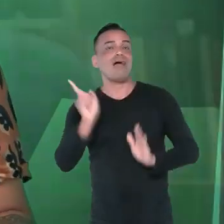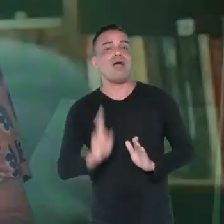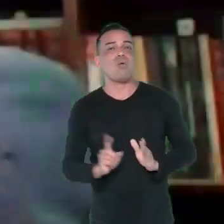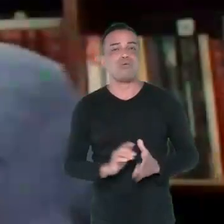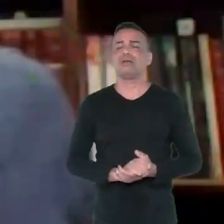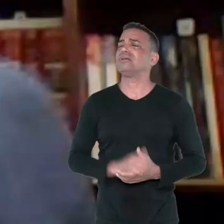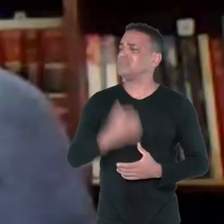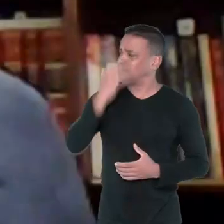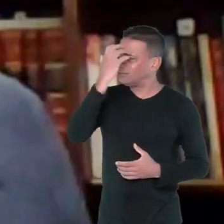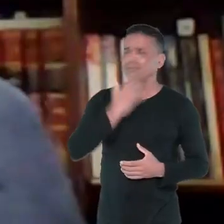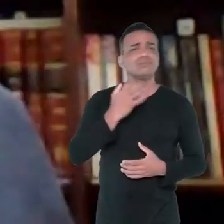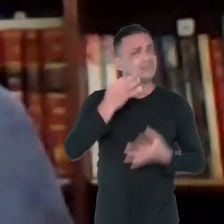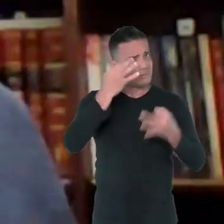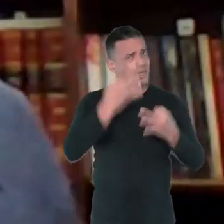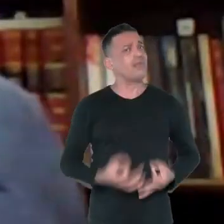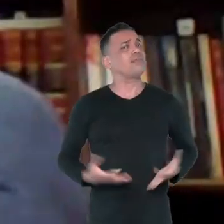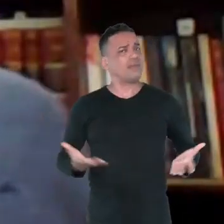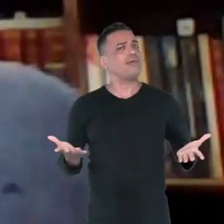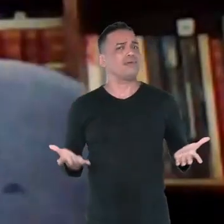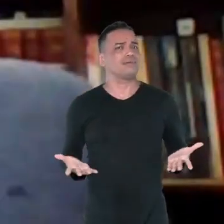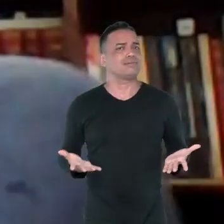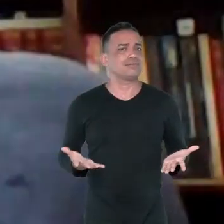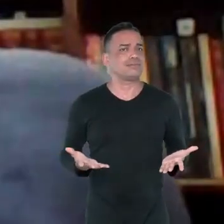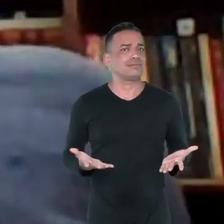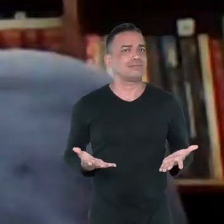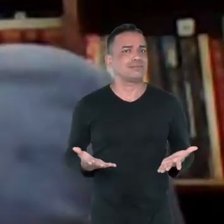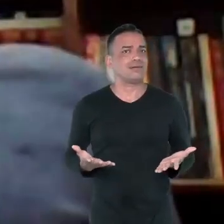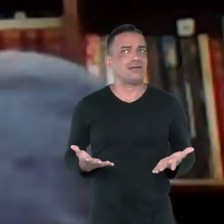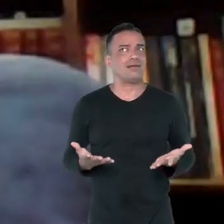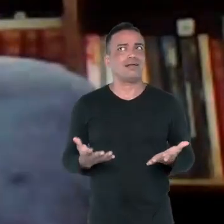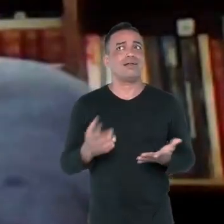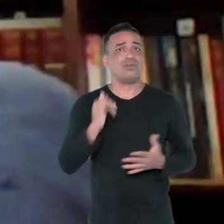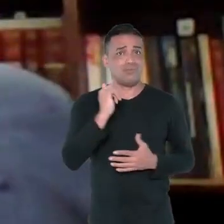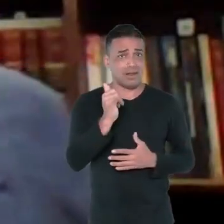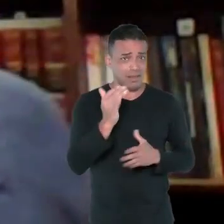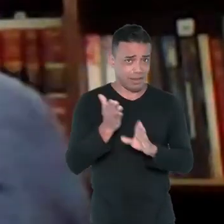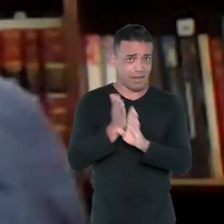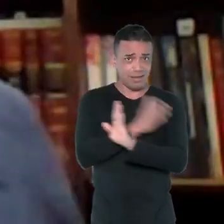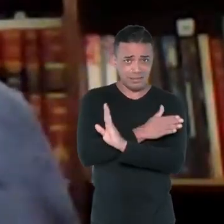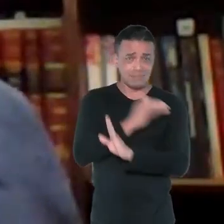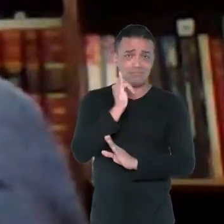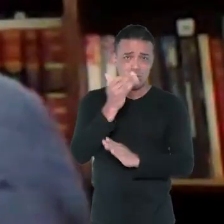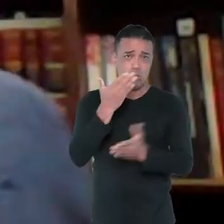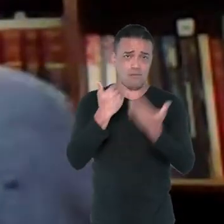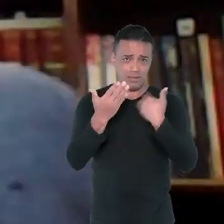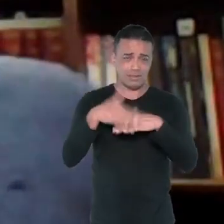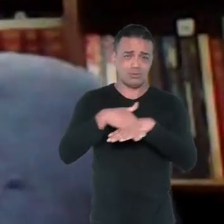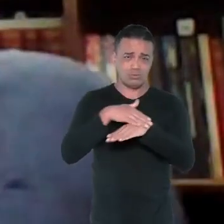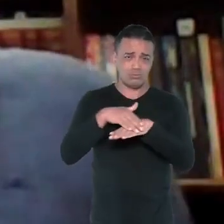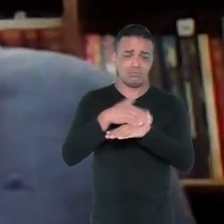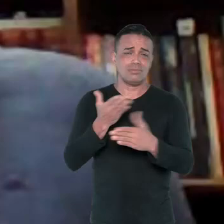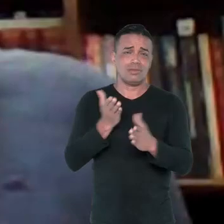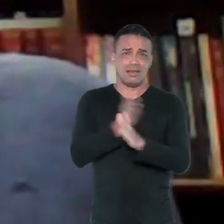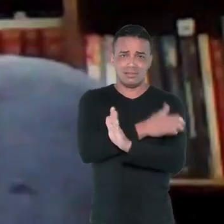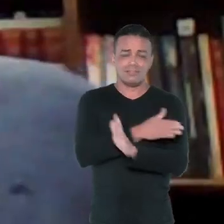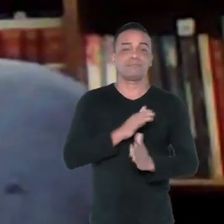Com certeza, né? Com certeza. Como eu te disse mais cedo, né?